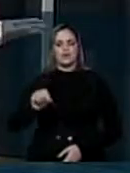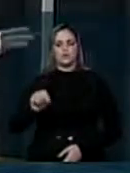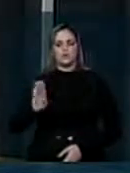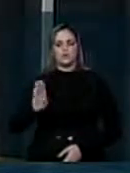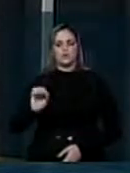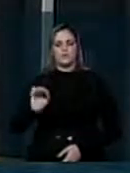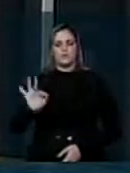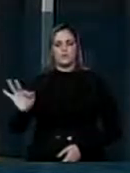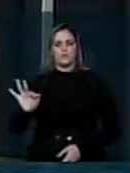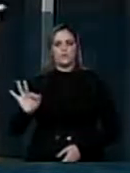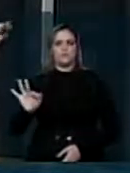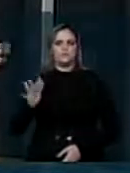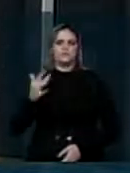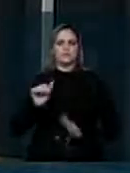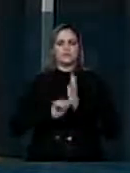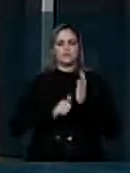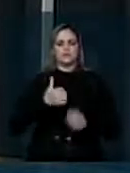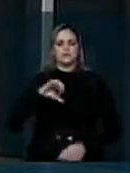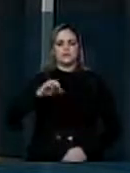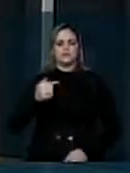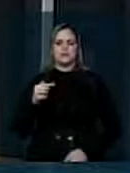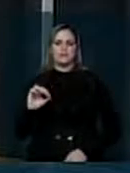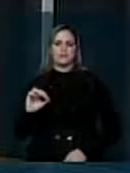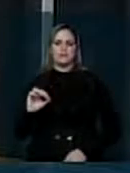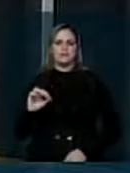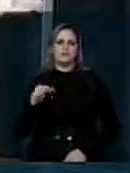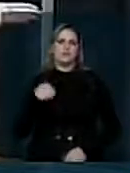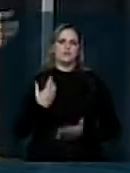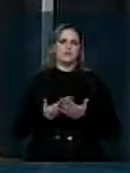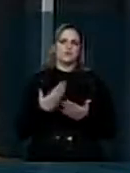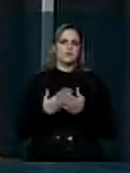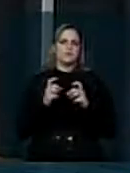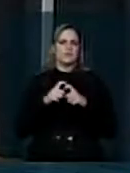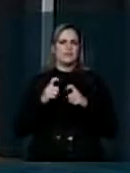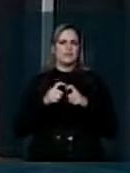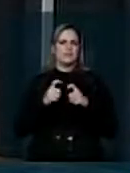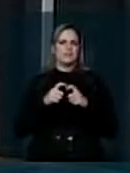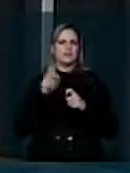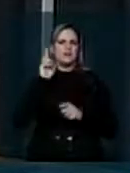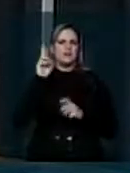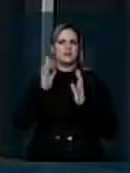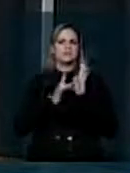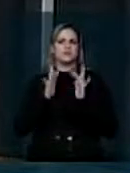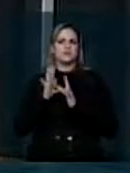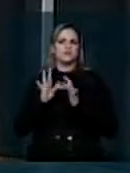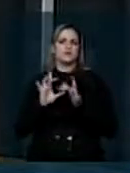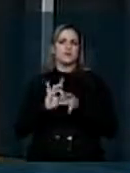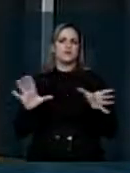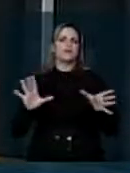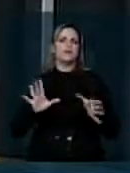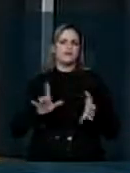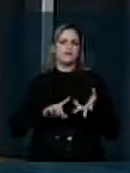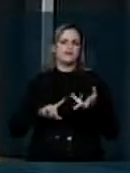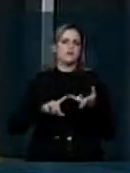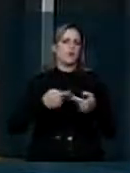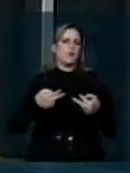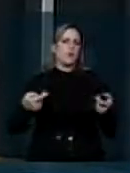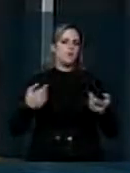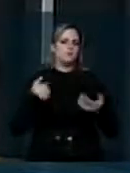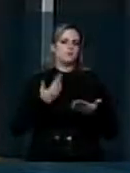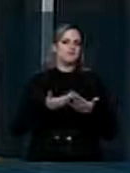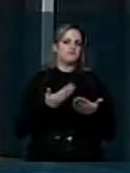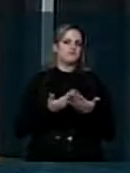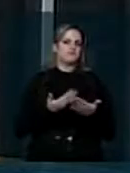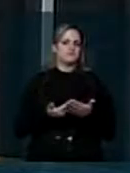70, ainda como acadêmico de medicina, desde 72 lendo Jesus Cristo Libertador, etc. Mas depois